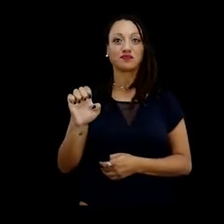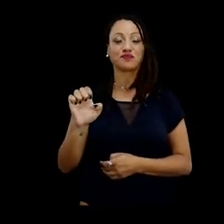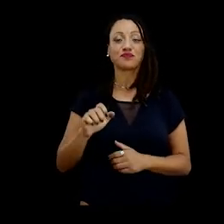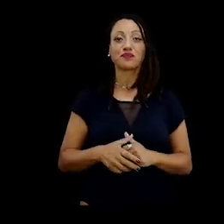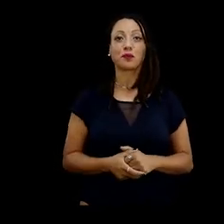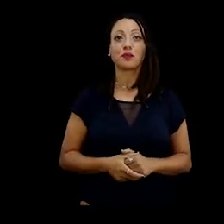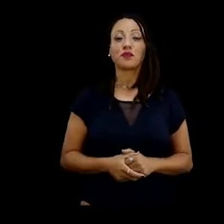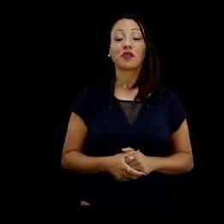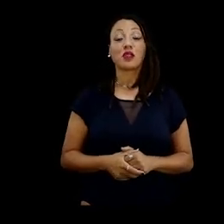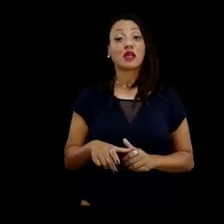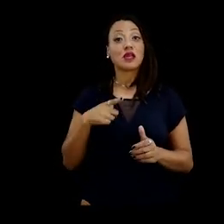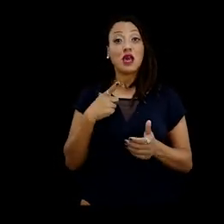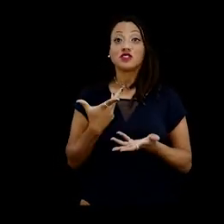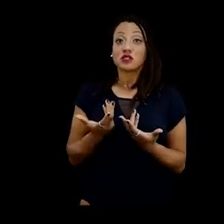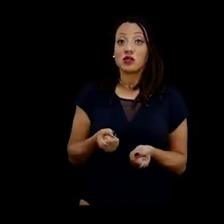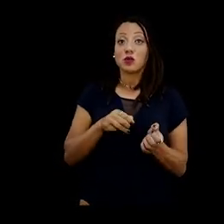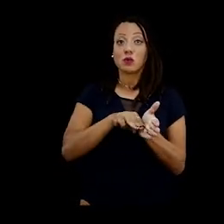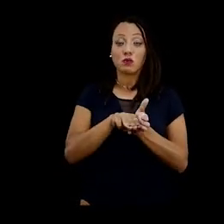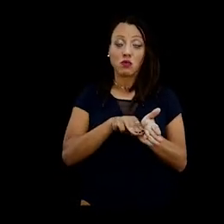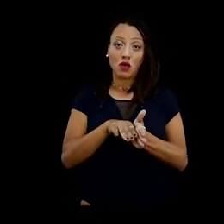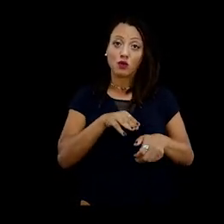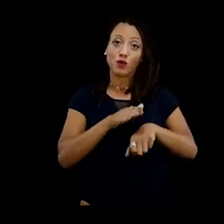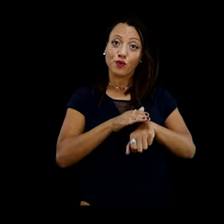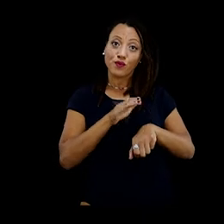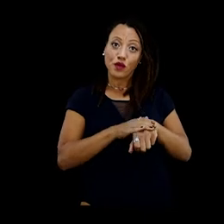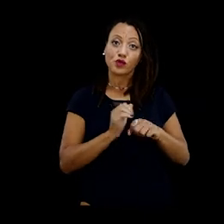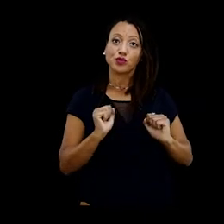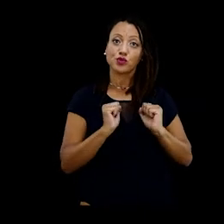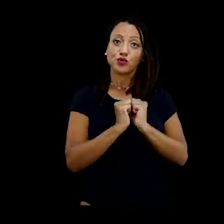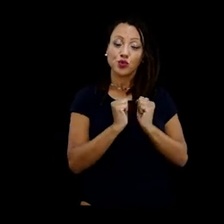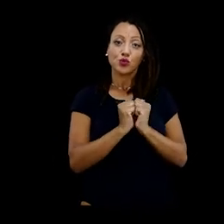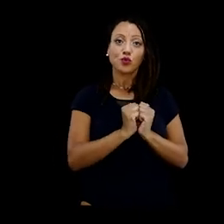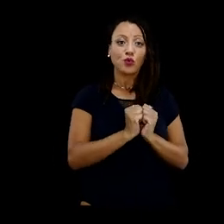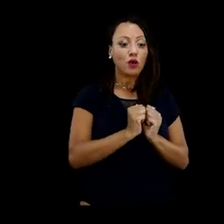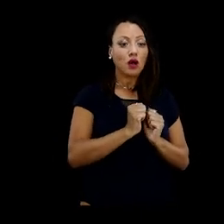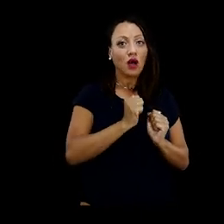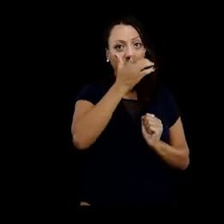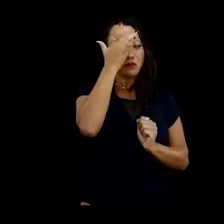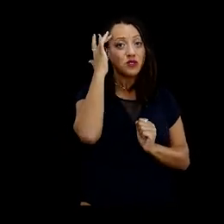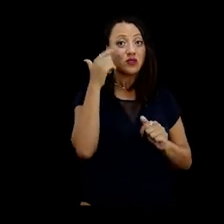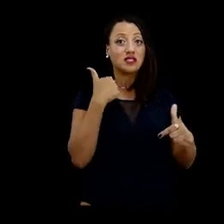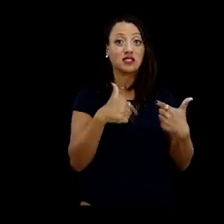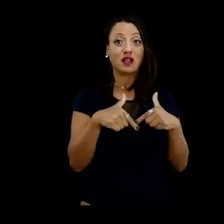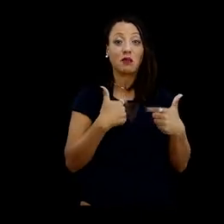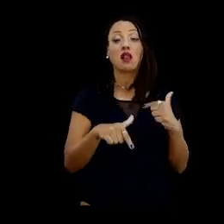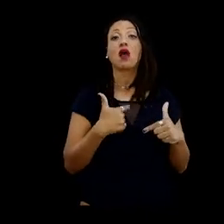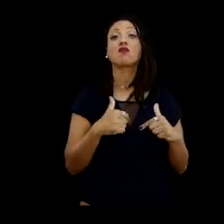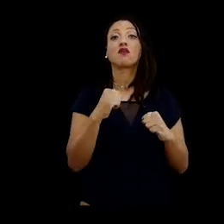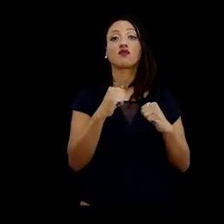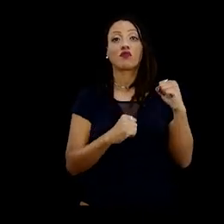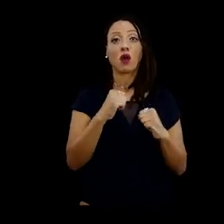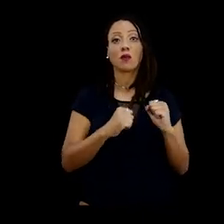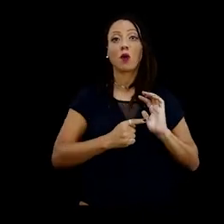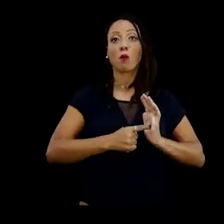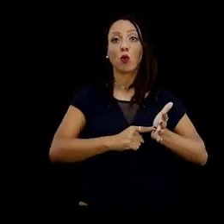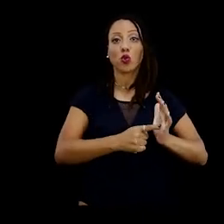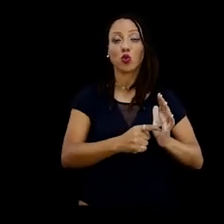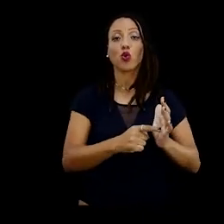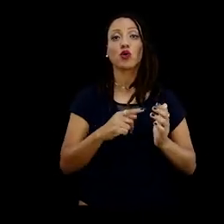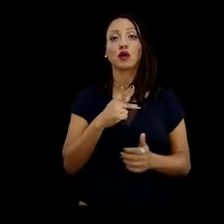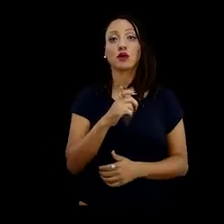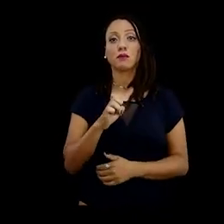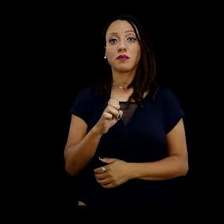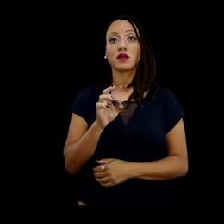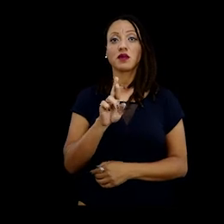e decidiu aplicá-lo com operários da Fábrica Nacional de Motores em Petrópolis. O que que nós fizemos?